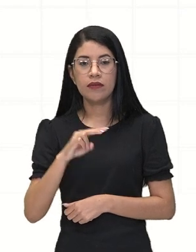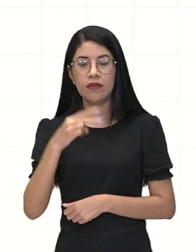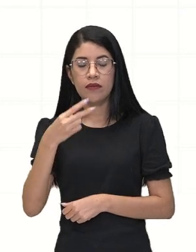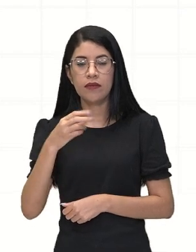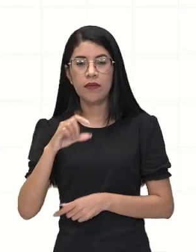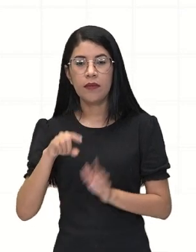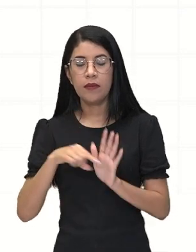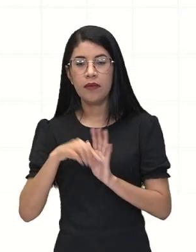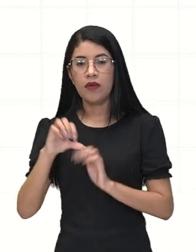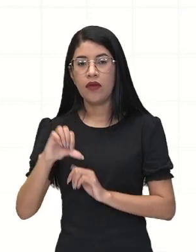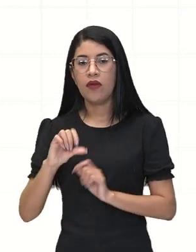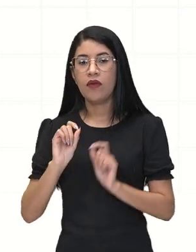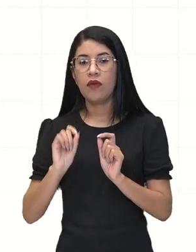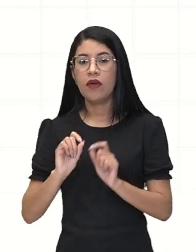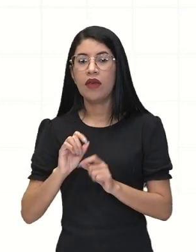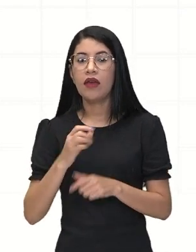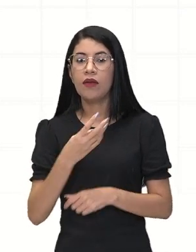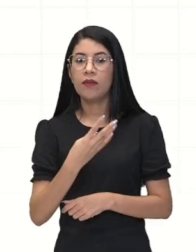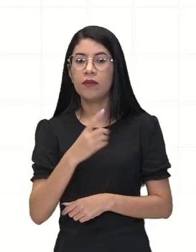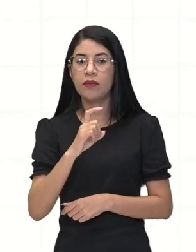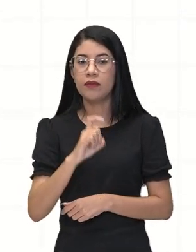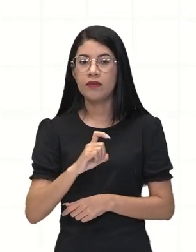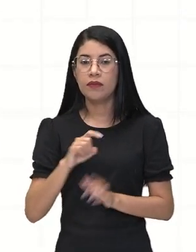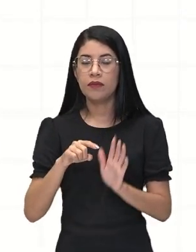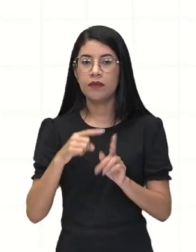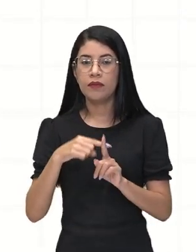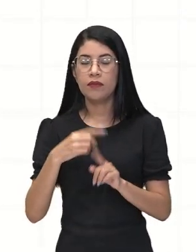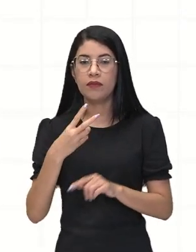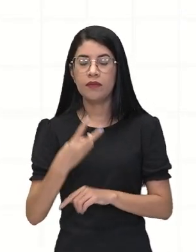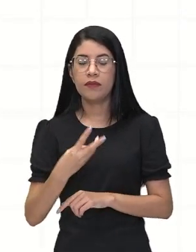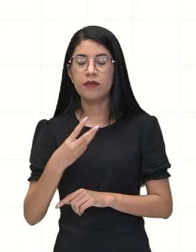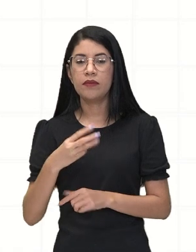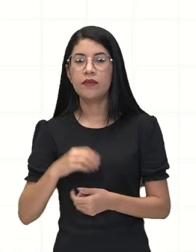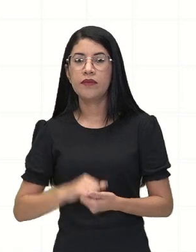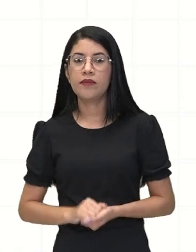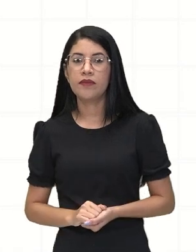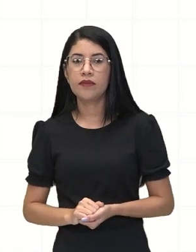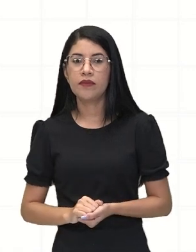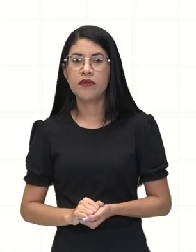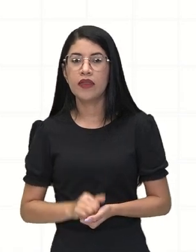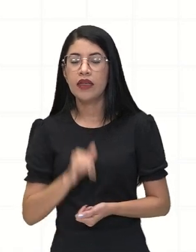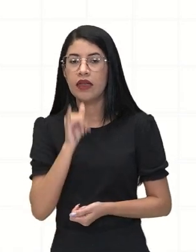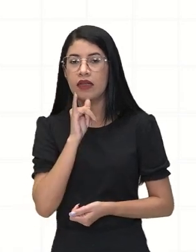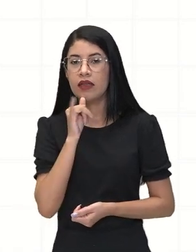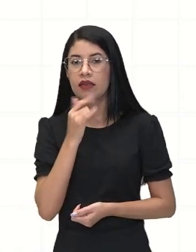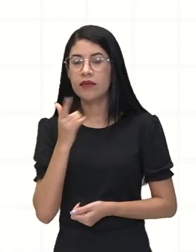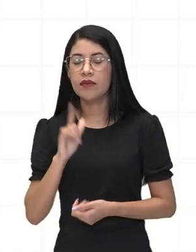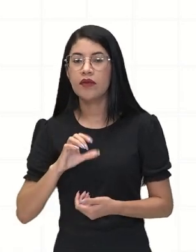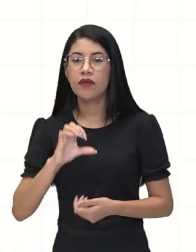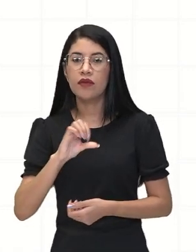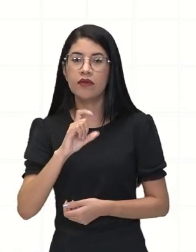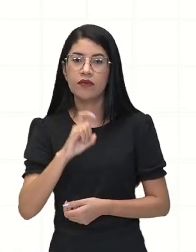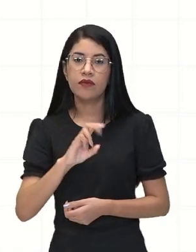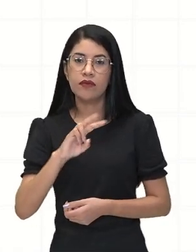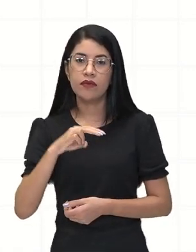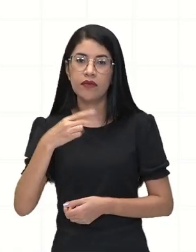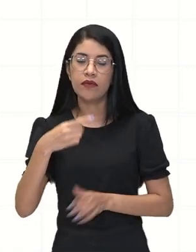4x mais 3 vezes 4x menos 3. Ainda temos mais um exemplo, ó, 9x ao quadrado